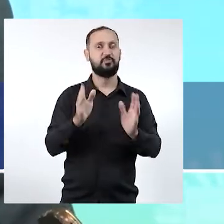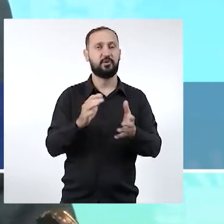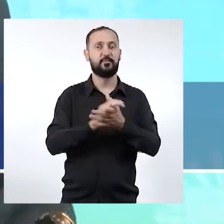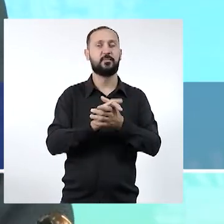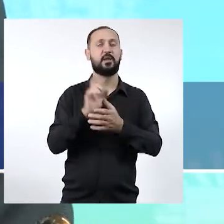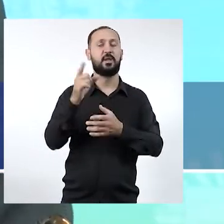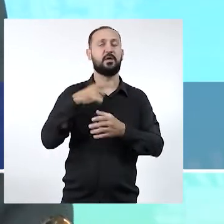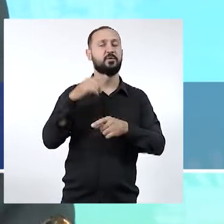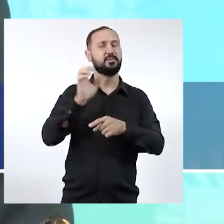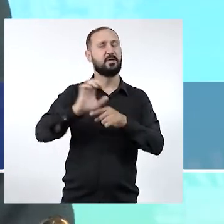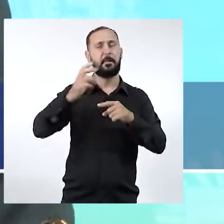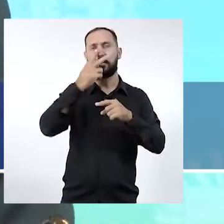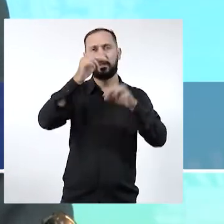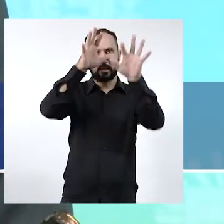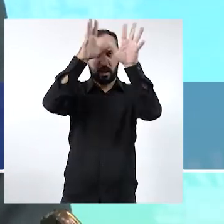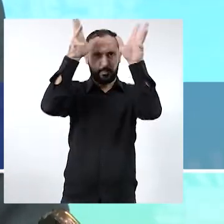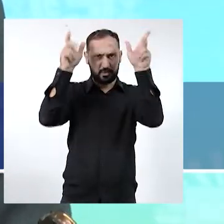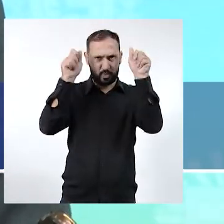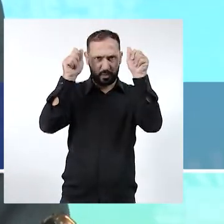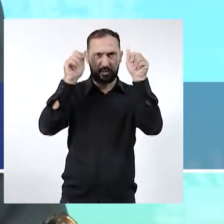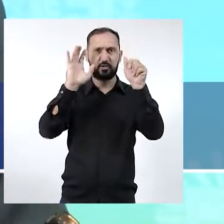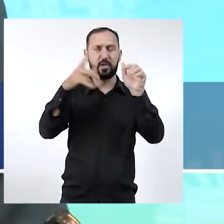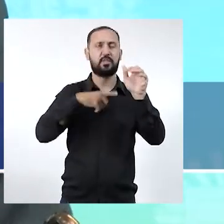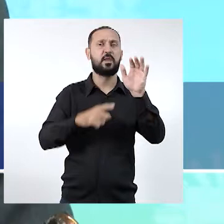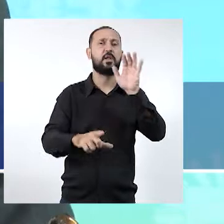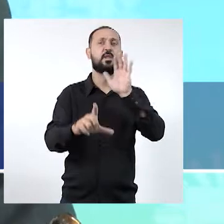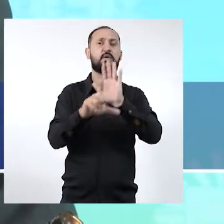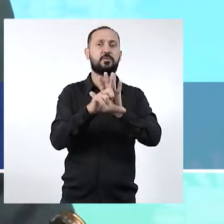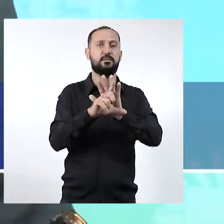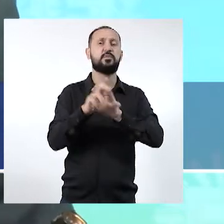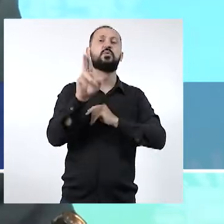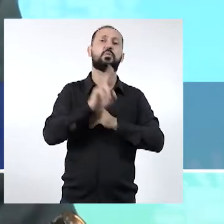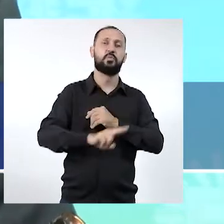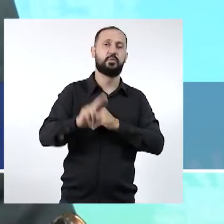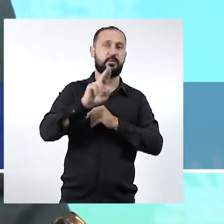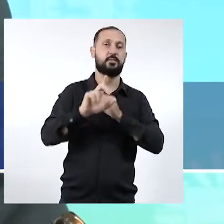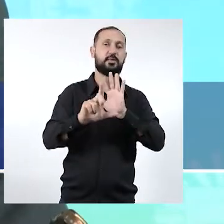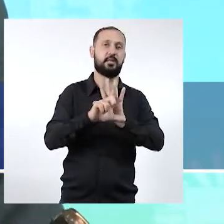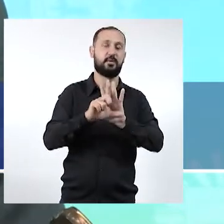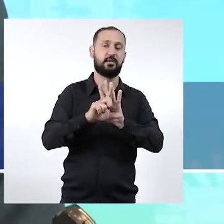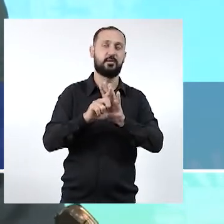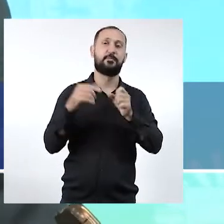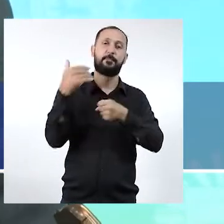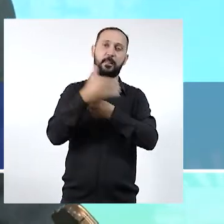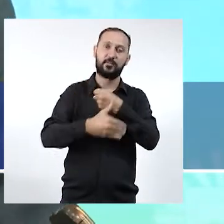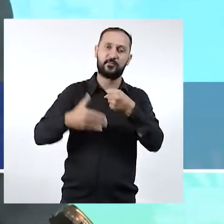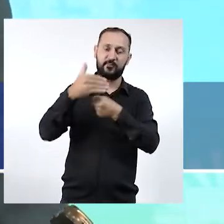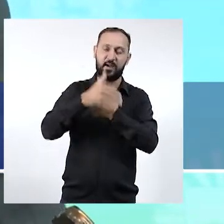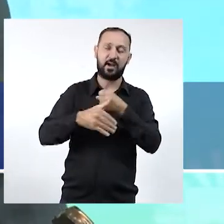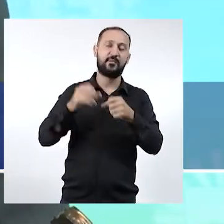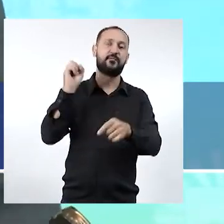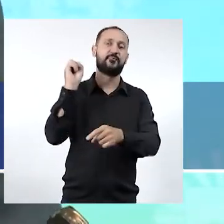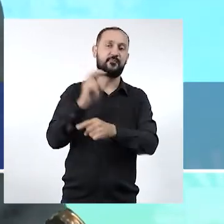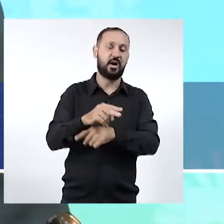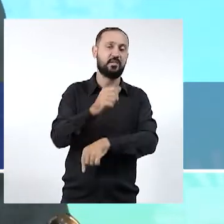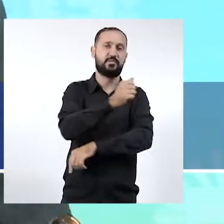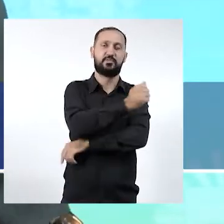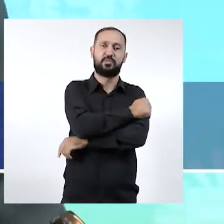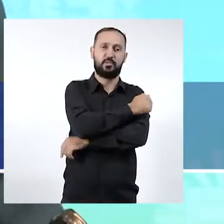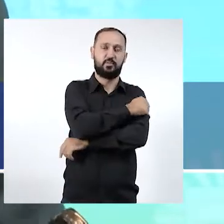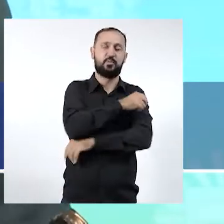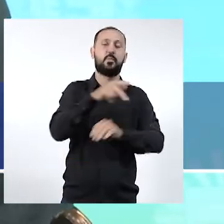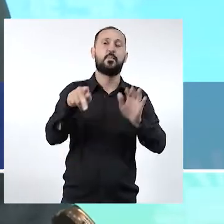outro lado, no estado do Amazonas, já existe essa lei, essa aplicabilidade desta lei, preservando vagas